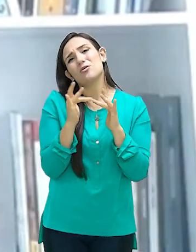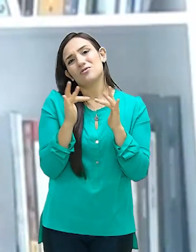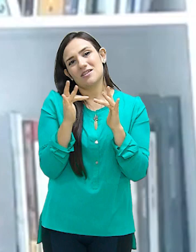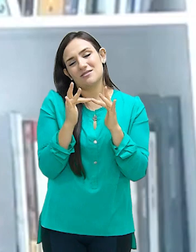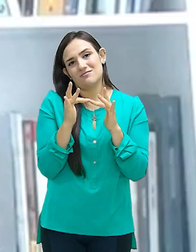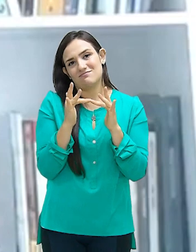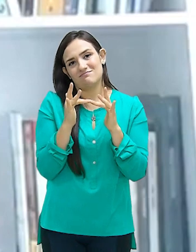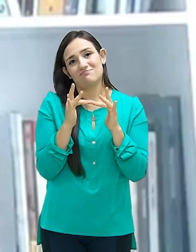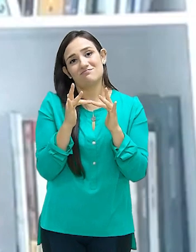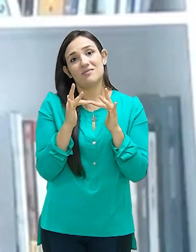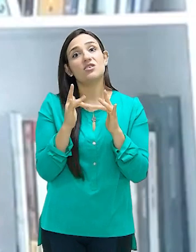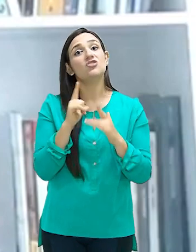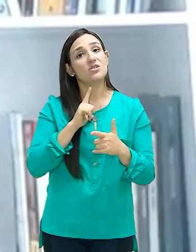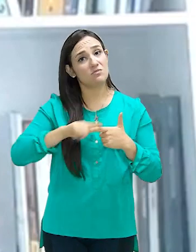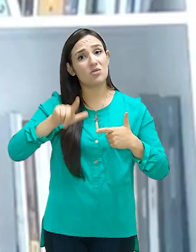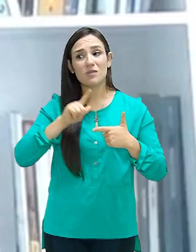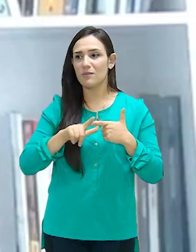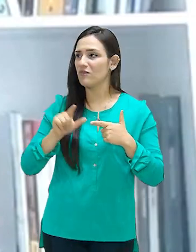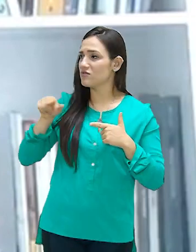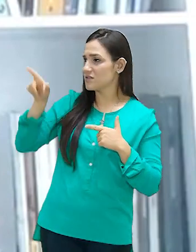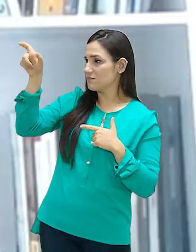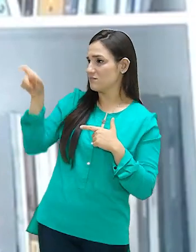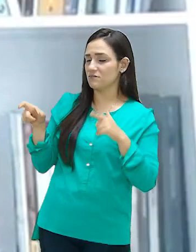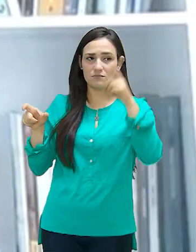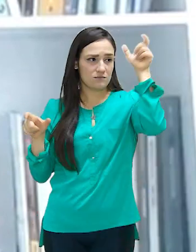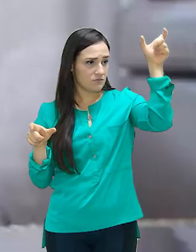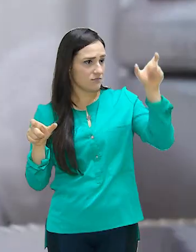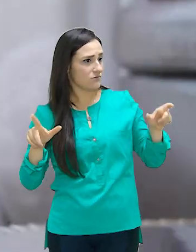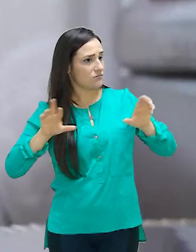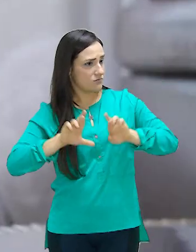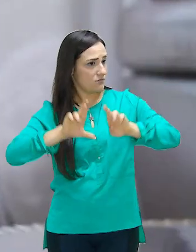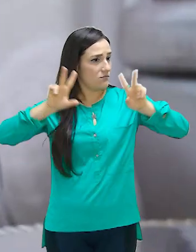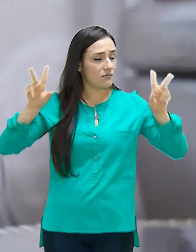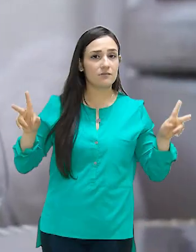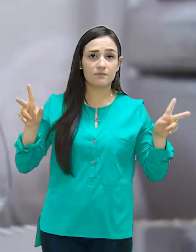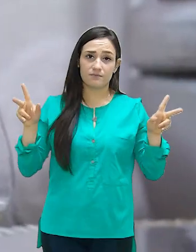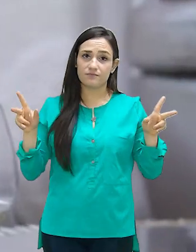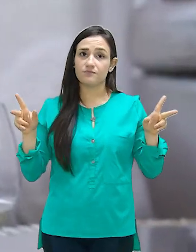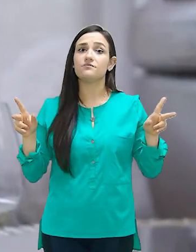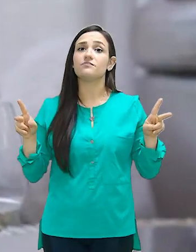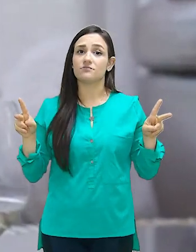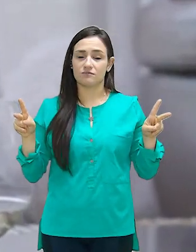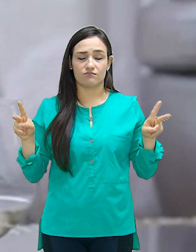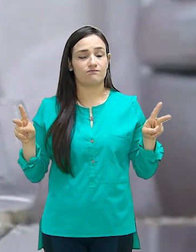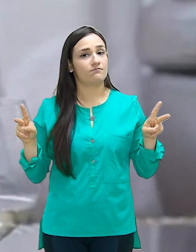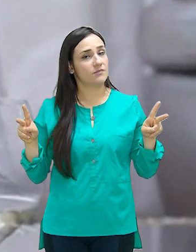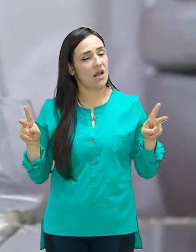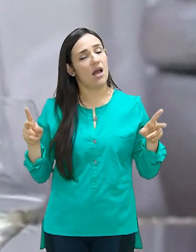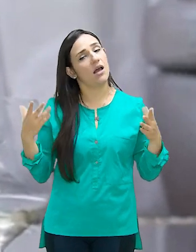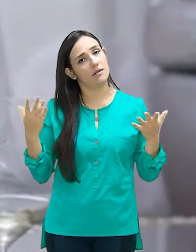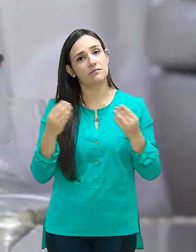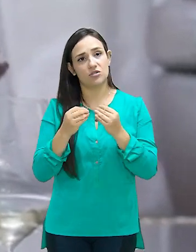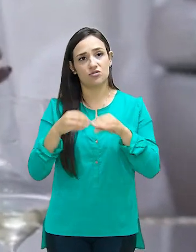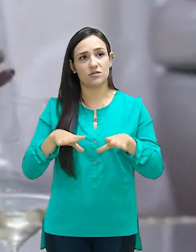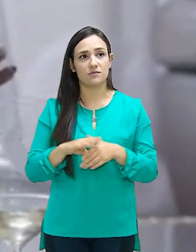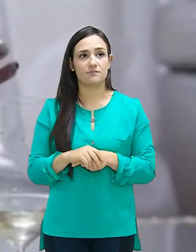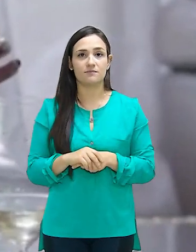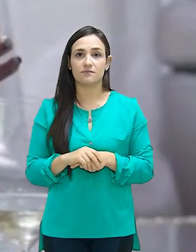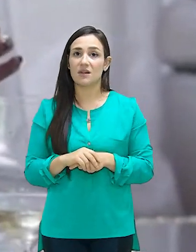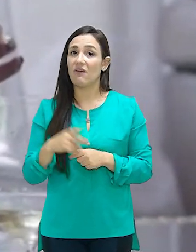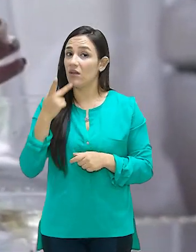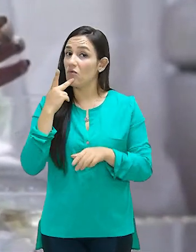né, para lidar com essa diversidade, com essas diferenças. Karine faz um alerta ainda para as decisões impulsivas